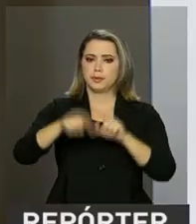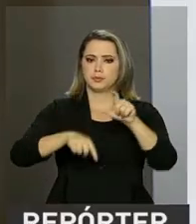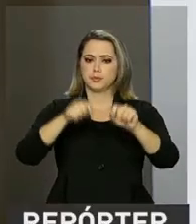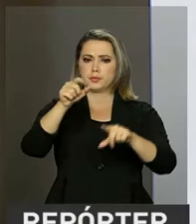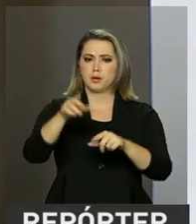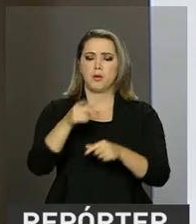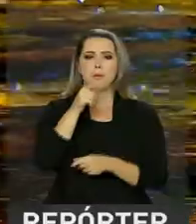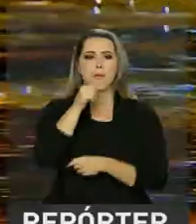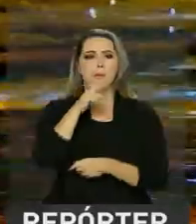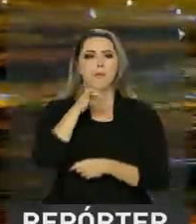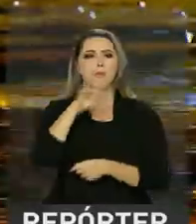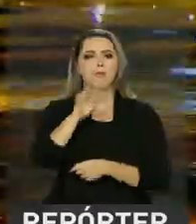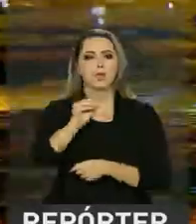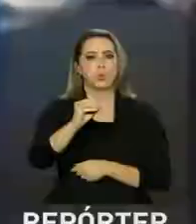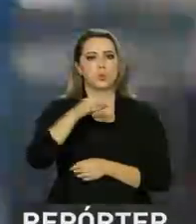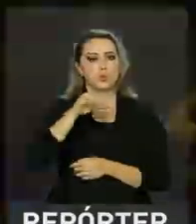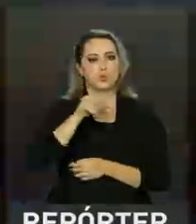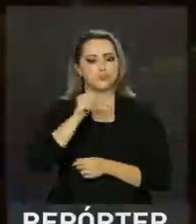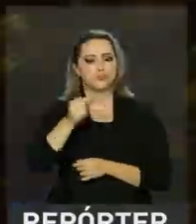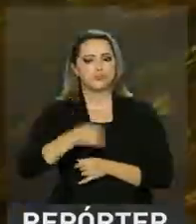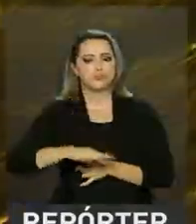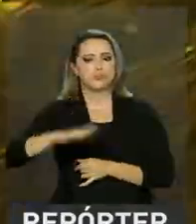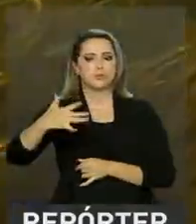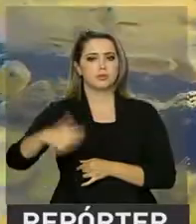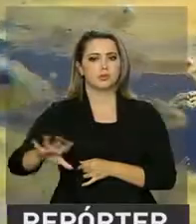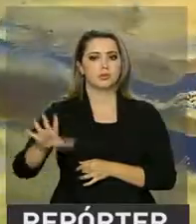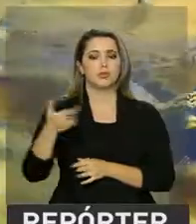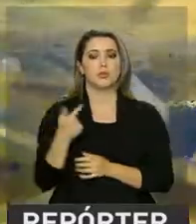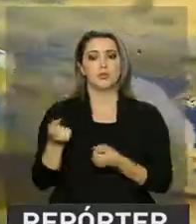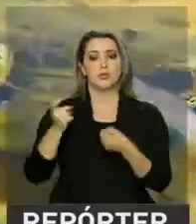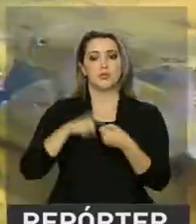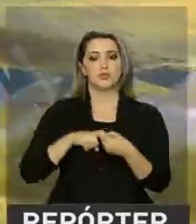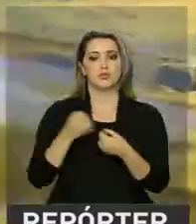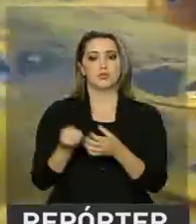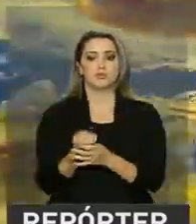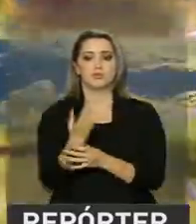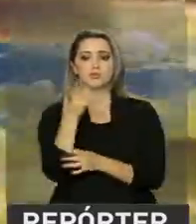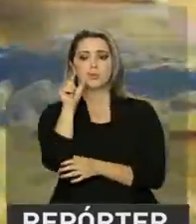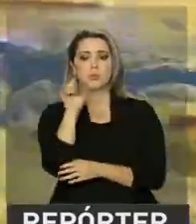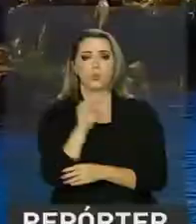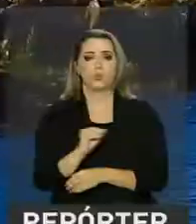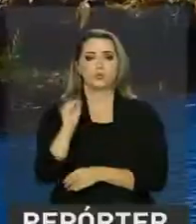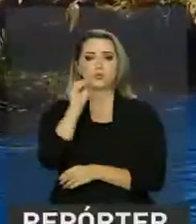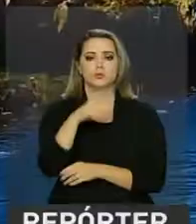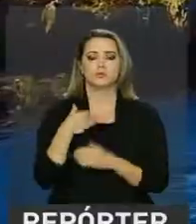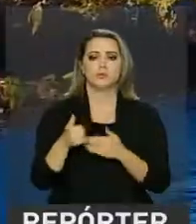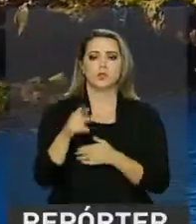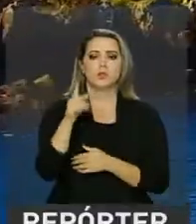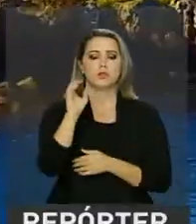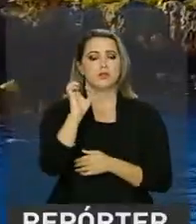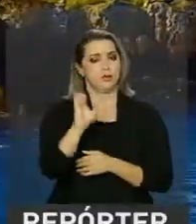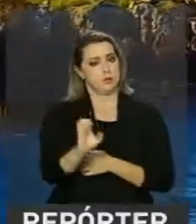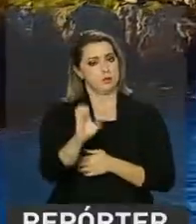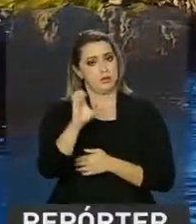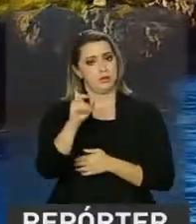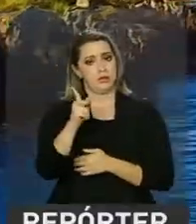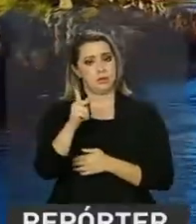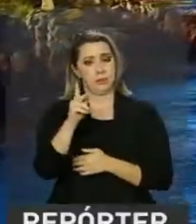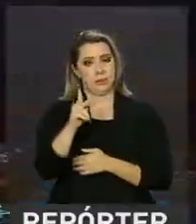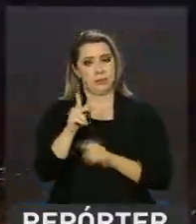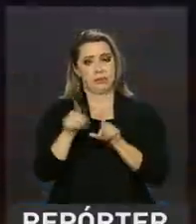rios que pretende proteger e recuperar nascentes rios e áreas de preservação permanente com a